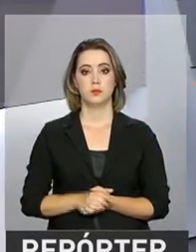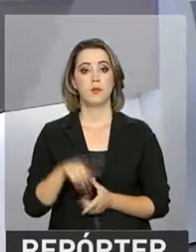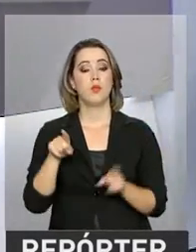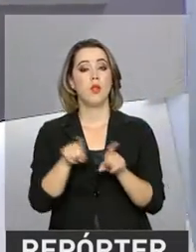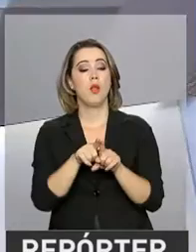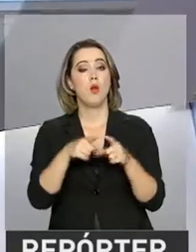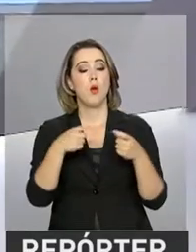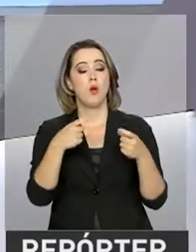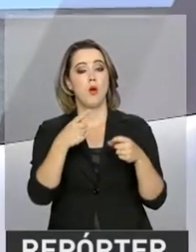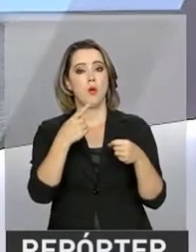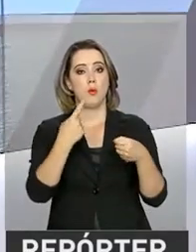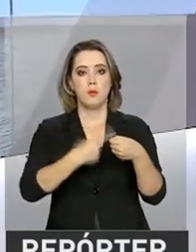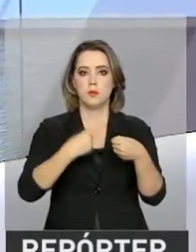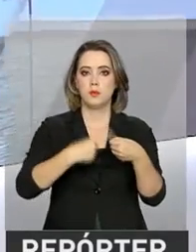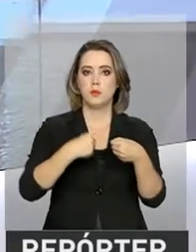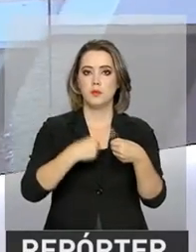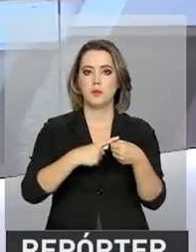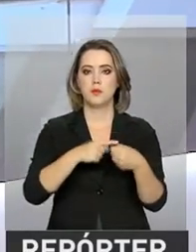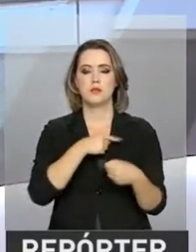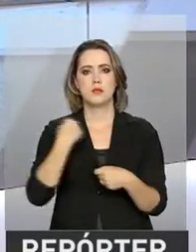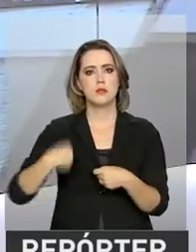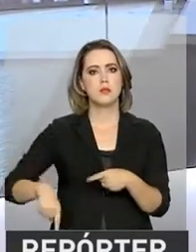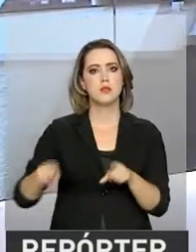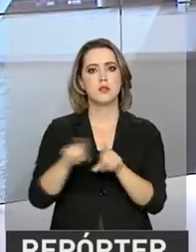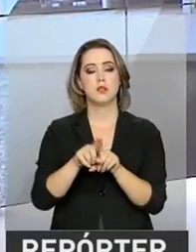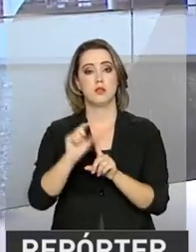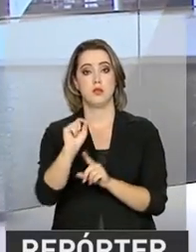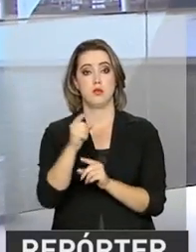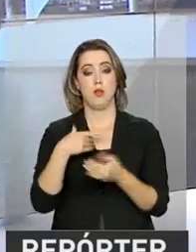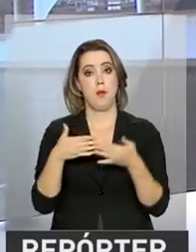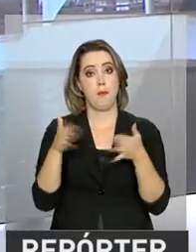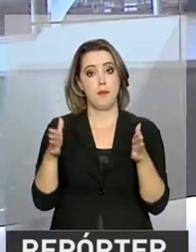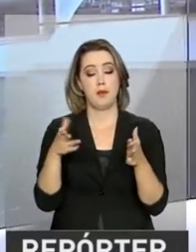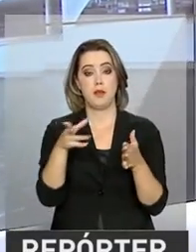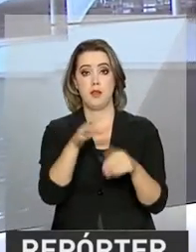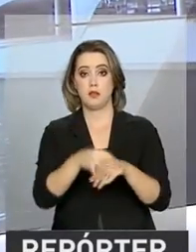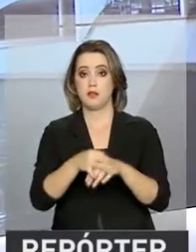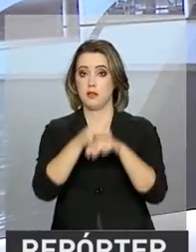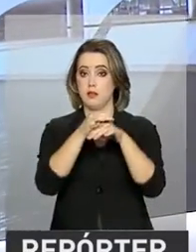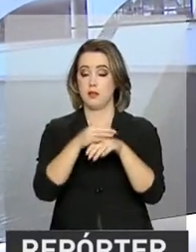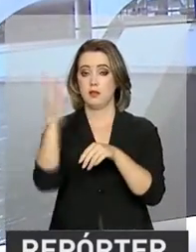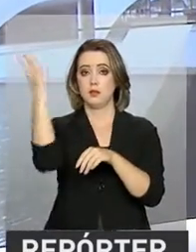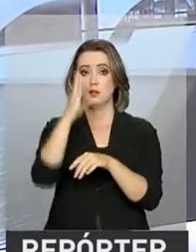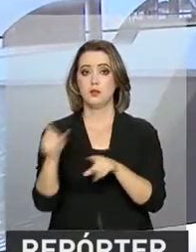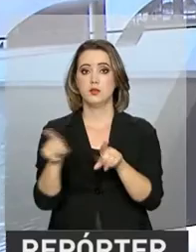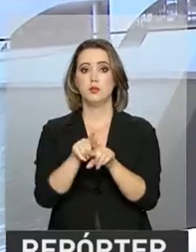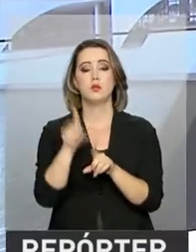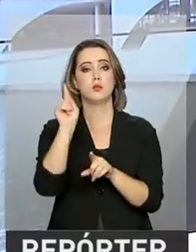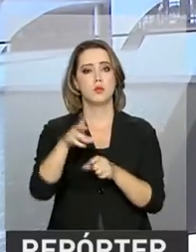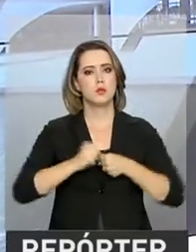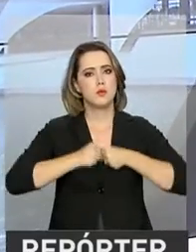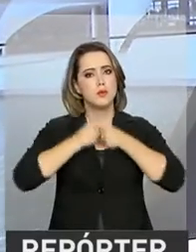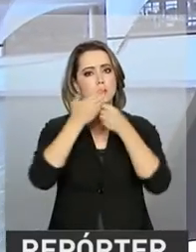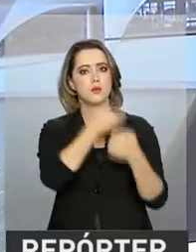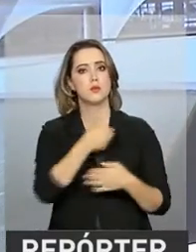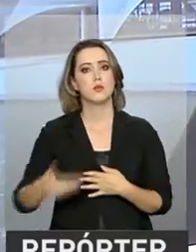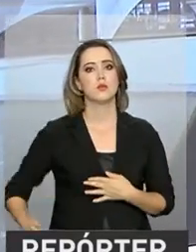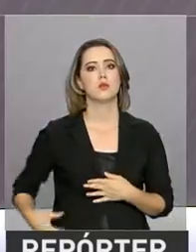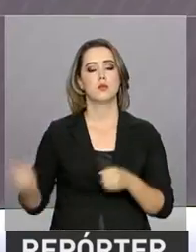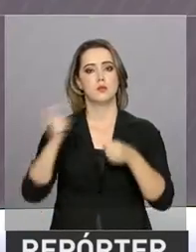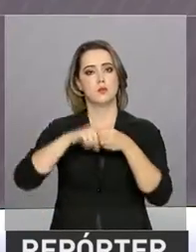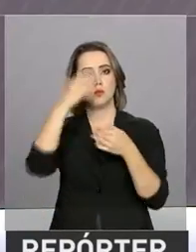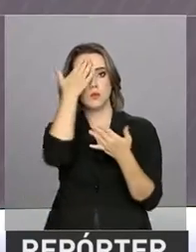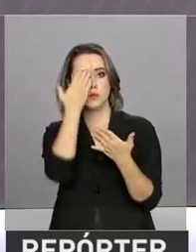decidiu reabrir o mercado para as carnes brasileiras é mais um reflexo do esforço do governo para recuperar a credibilidade